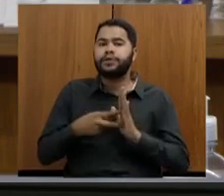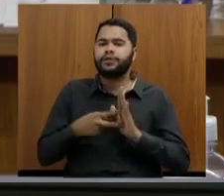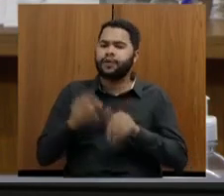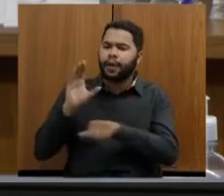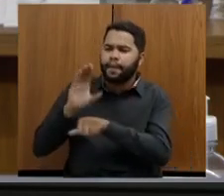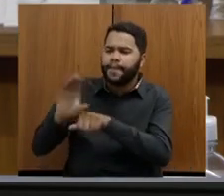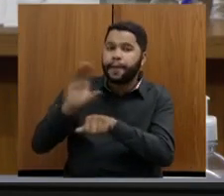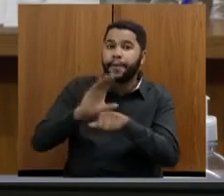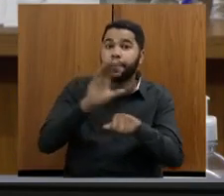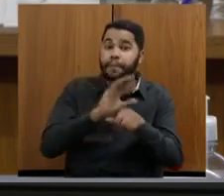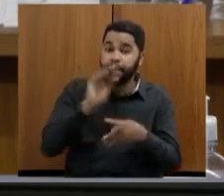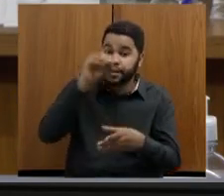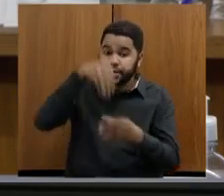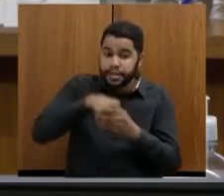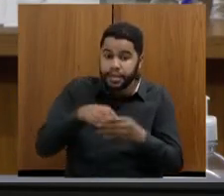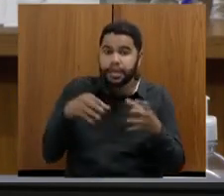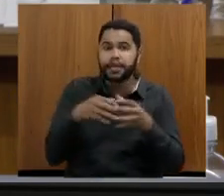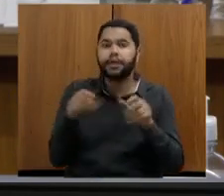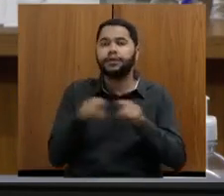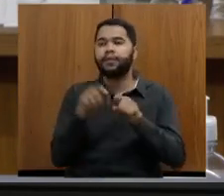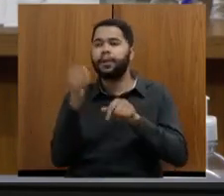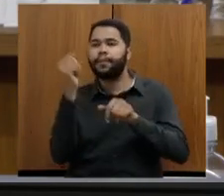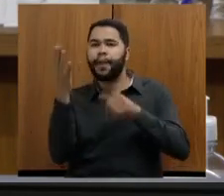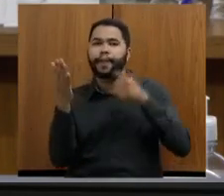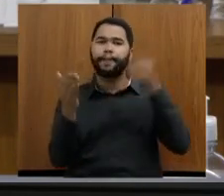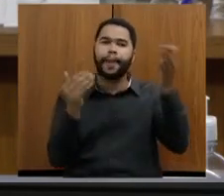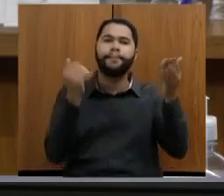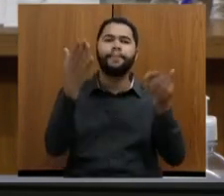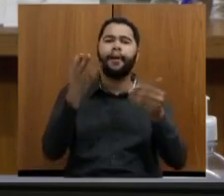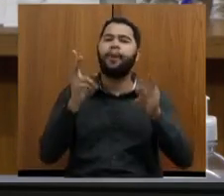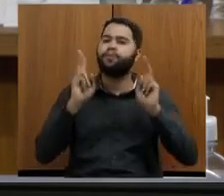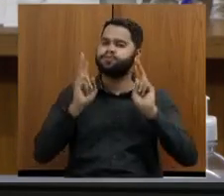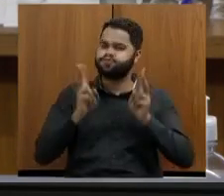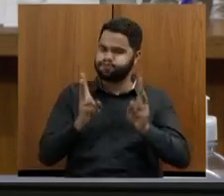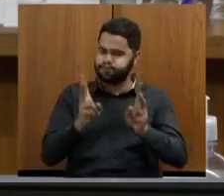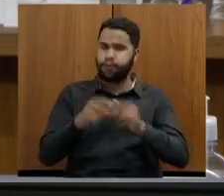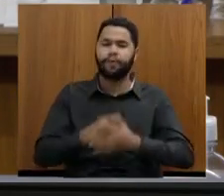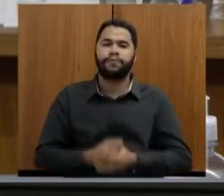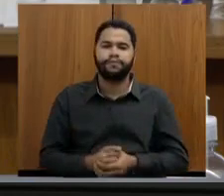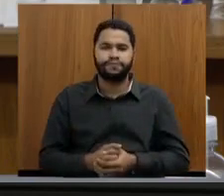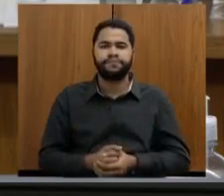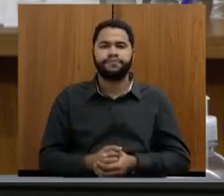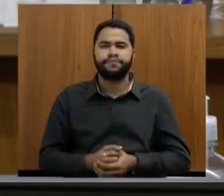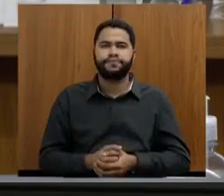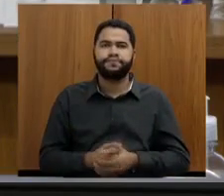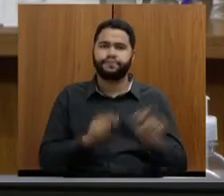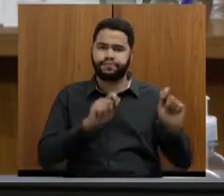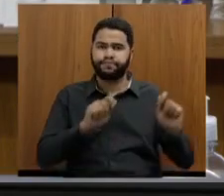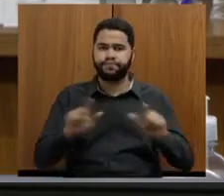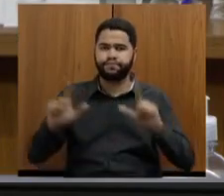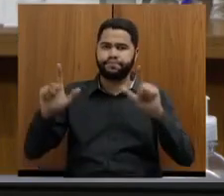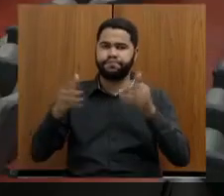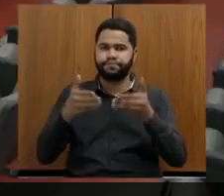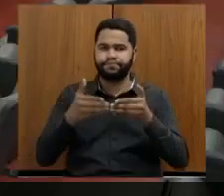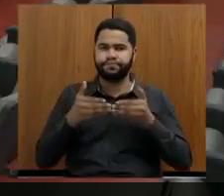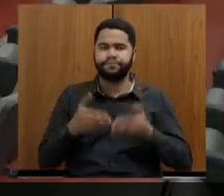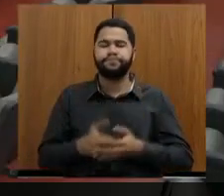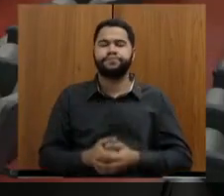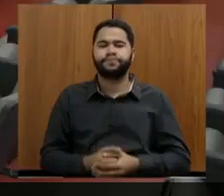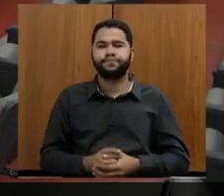capacitação interna e externa ela se Manteve intacta pois pode prosseguir